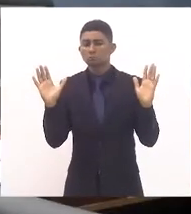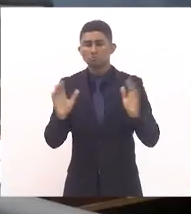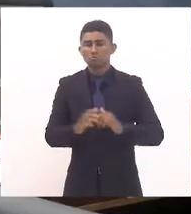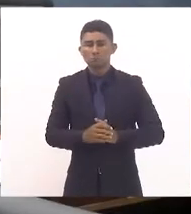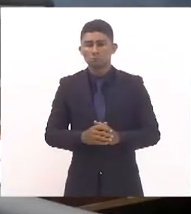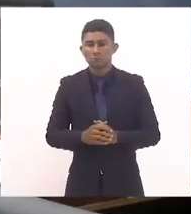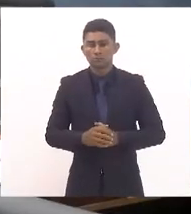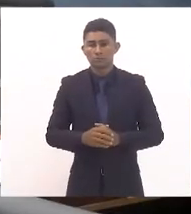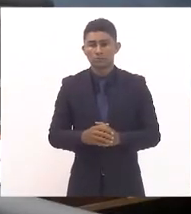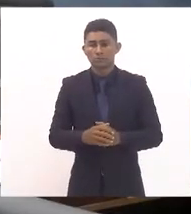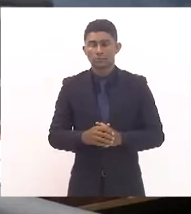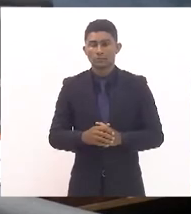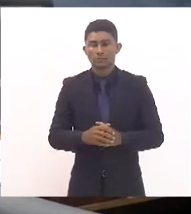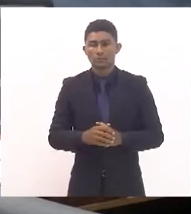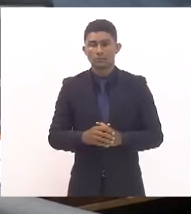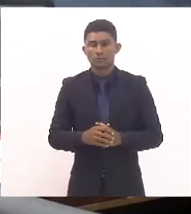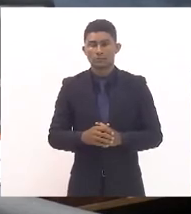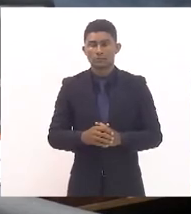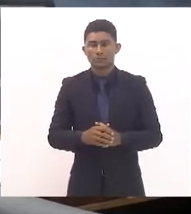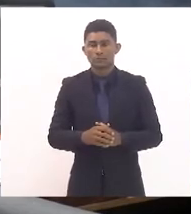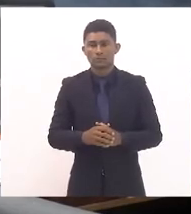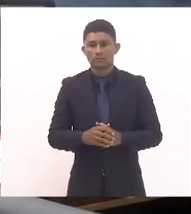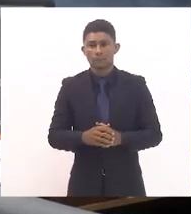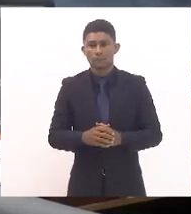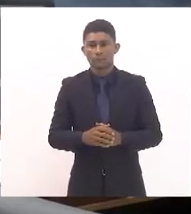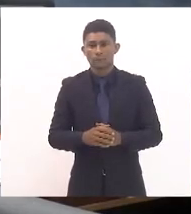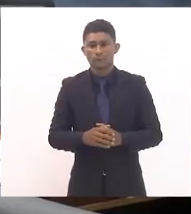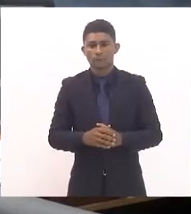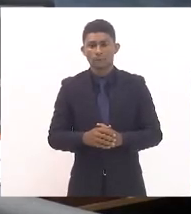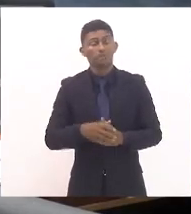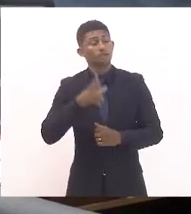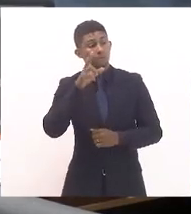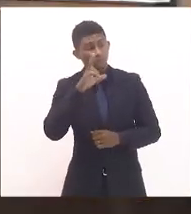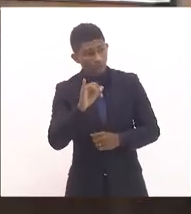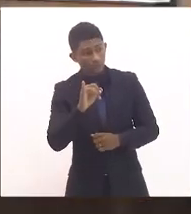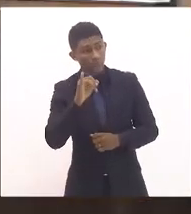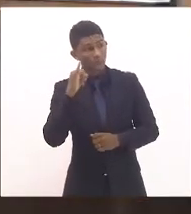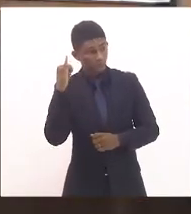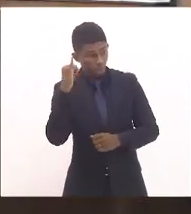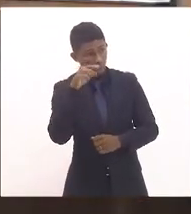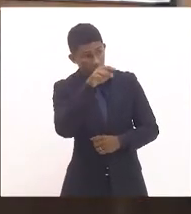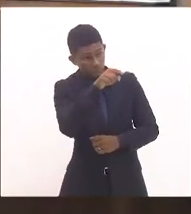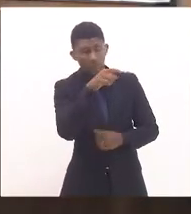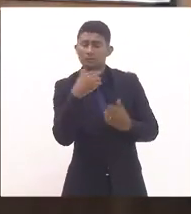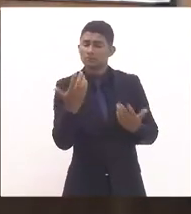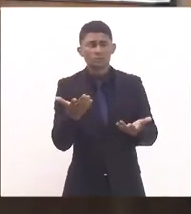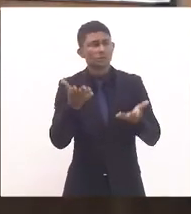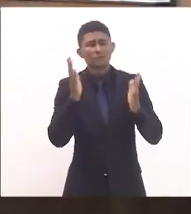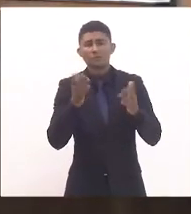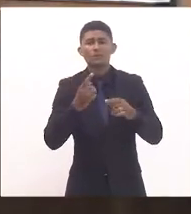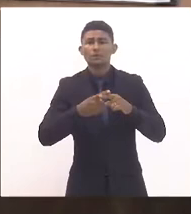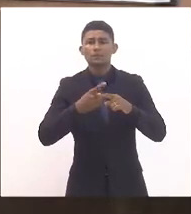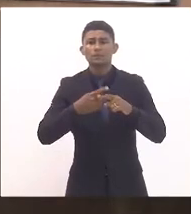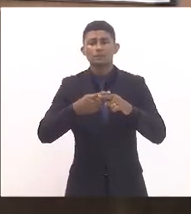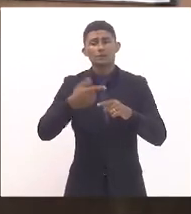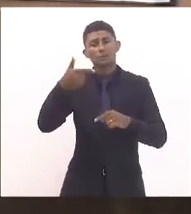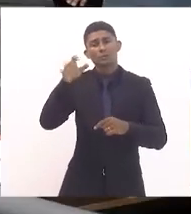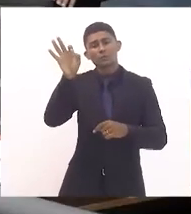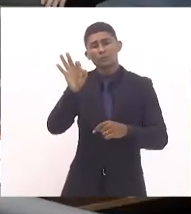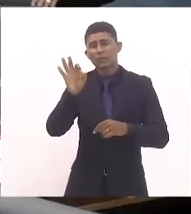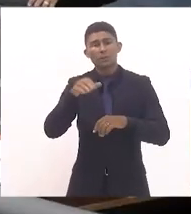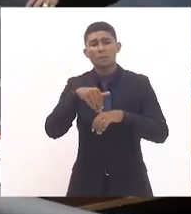Então, qual que é a diferença? Se isso é uma questão importante, está superado, porque 2% é maior que 1,84 okay.